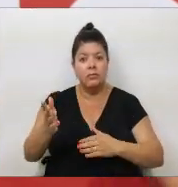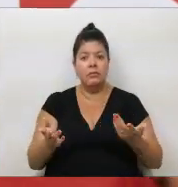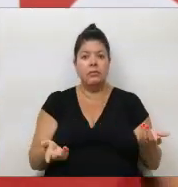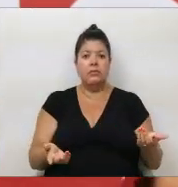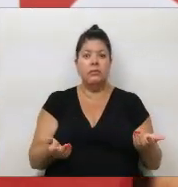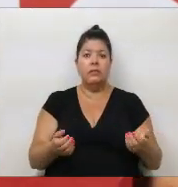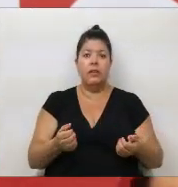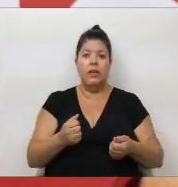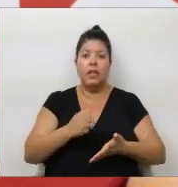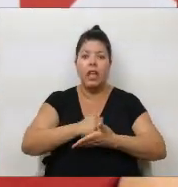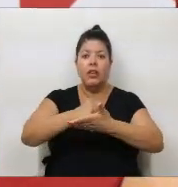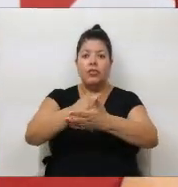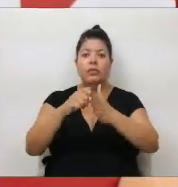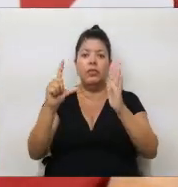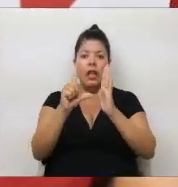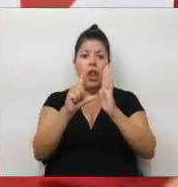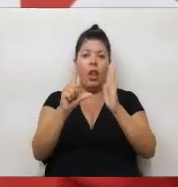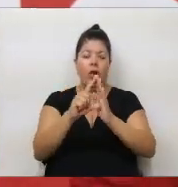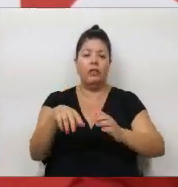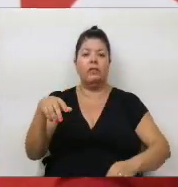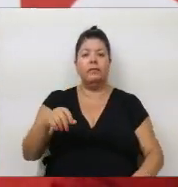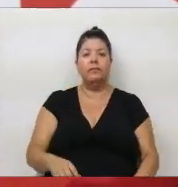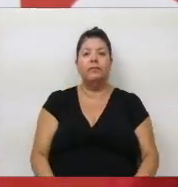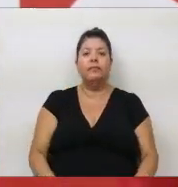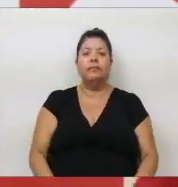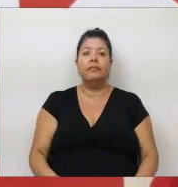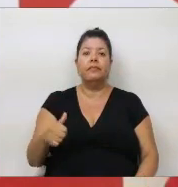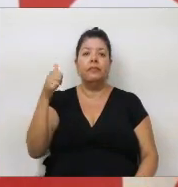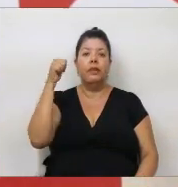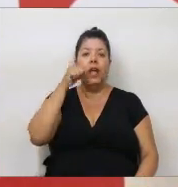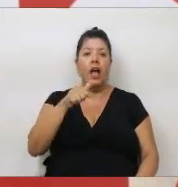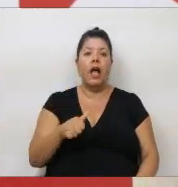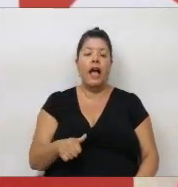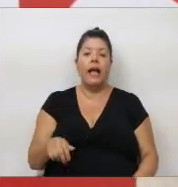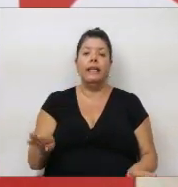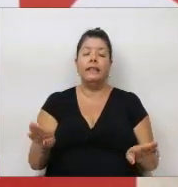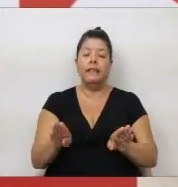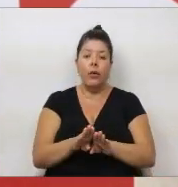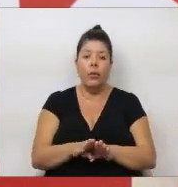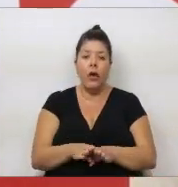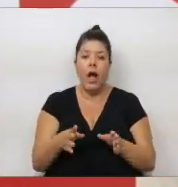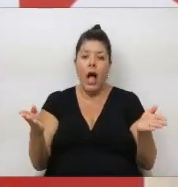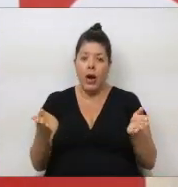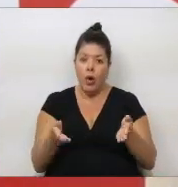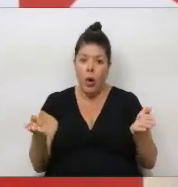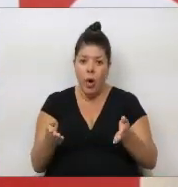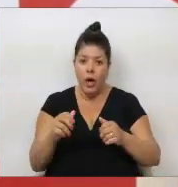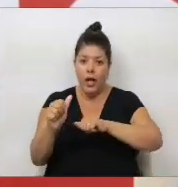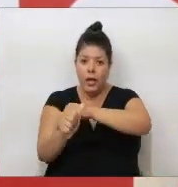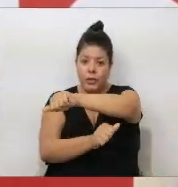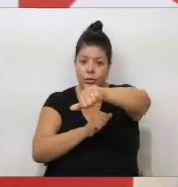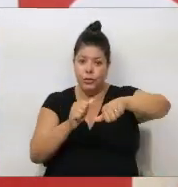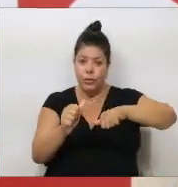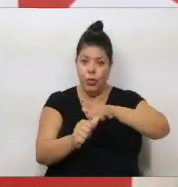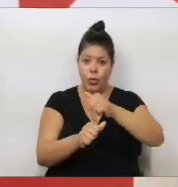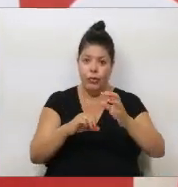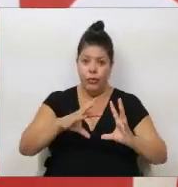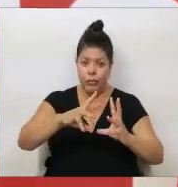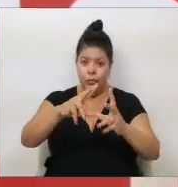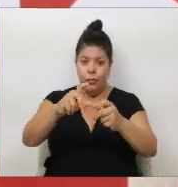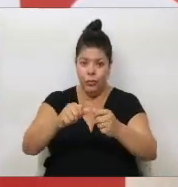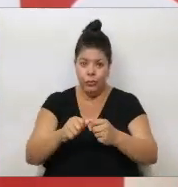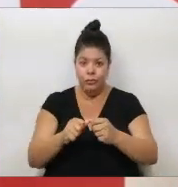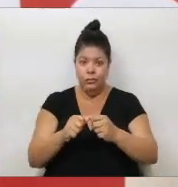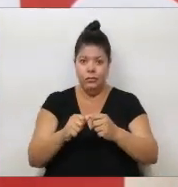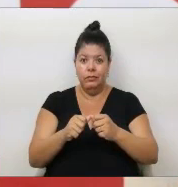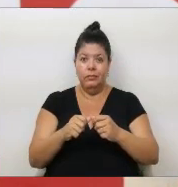Então, nós estamos vivendo, é preciso que a gente tenha bem claro que nós estamos vivendo uma nova era, né, no mundo. Após o